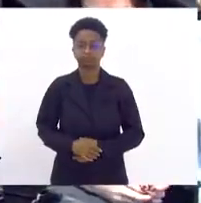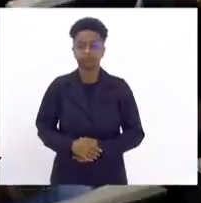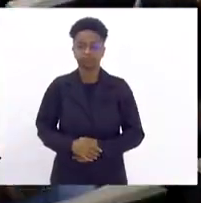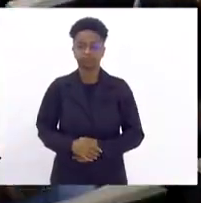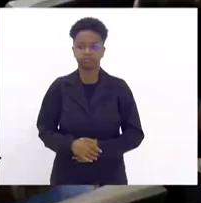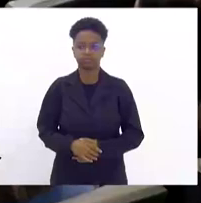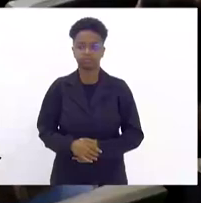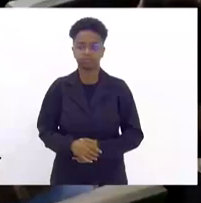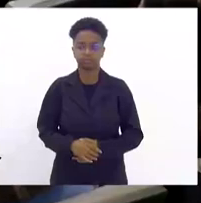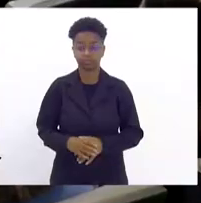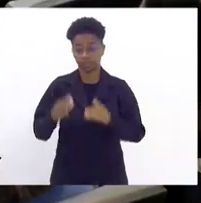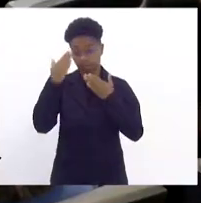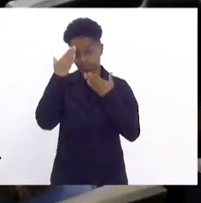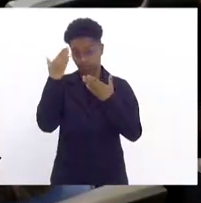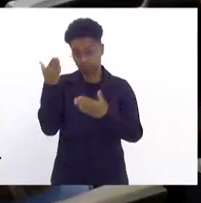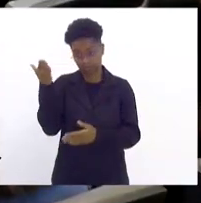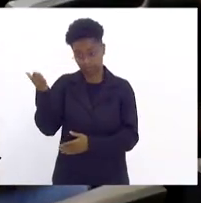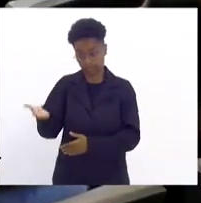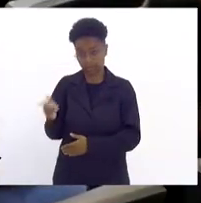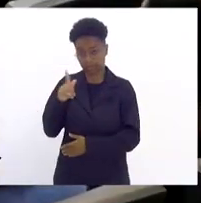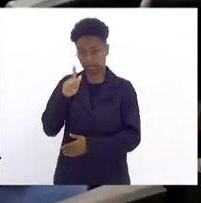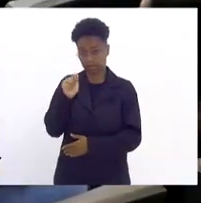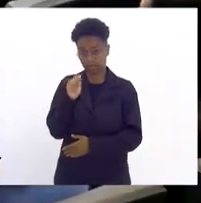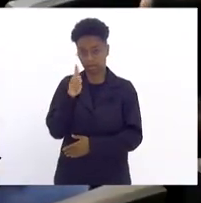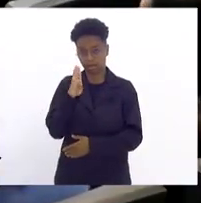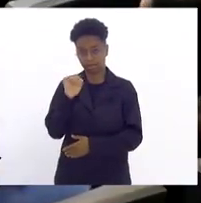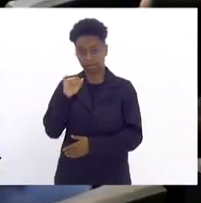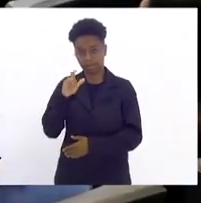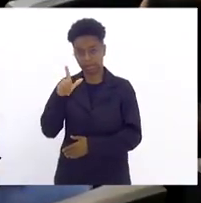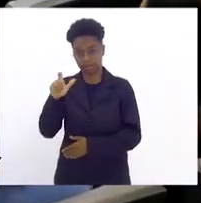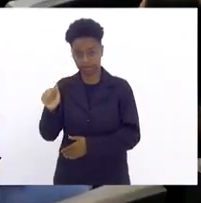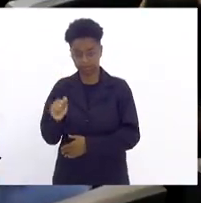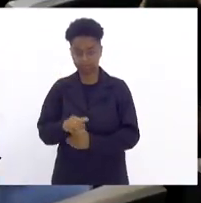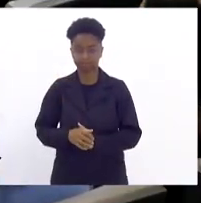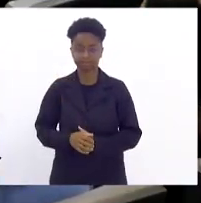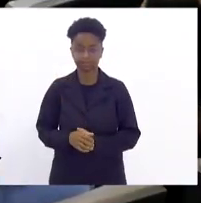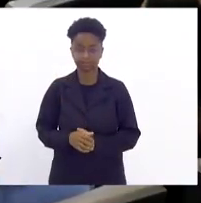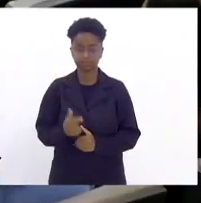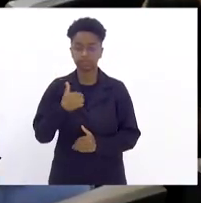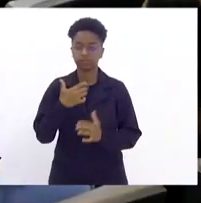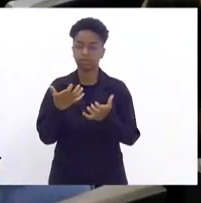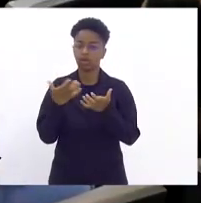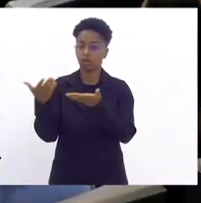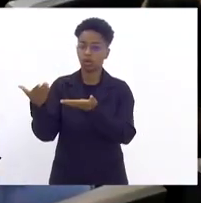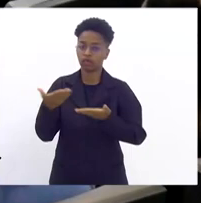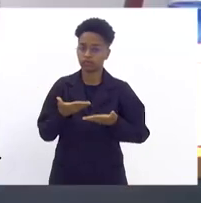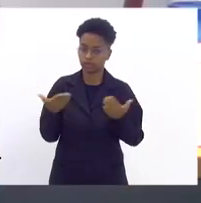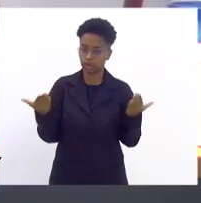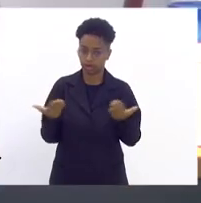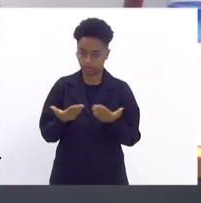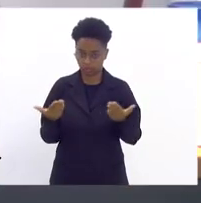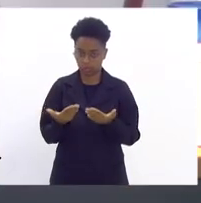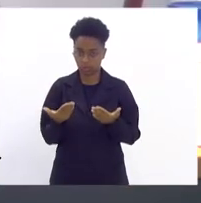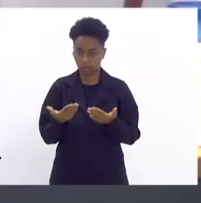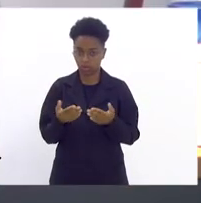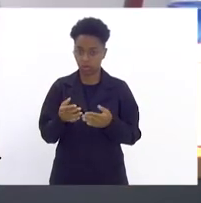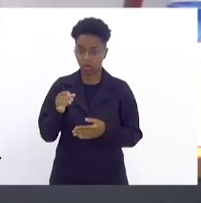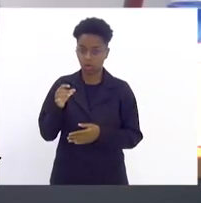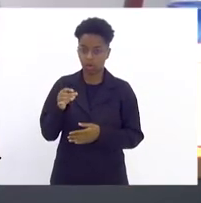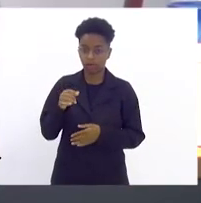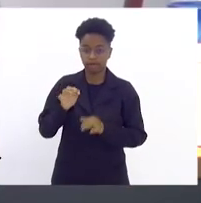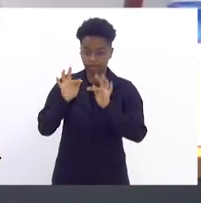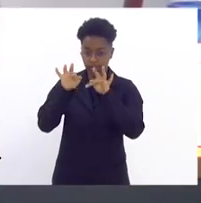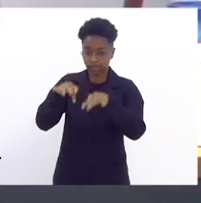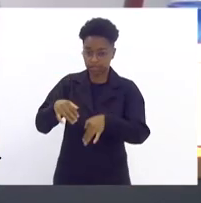Muito obrigado doutora doutora Gabriela Benevides eu queria chamar agora para finalizar esse momento